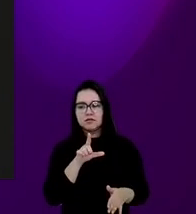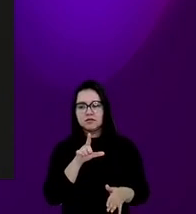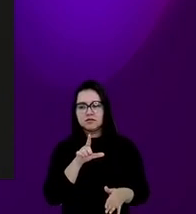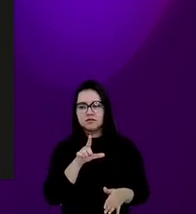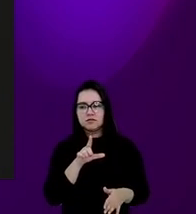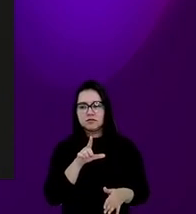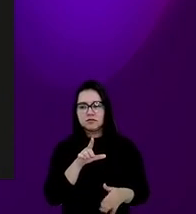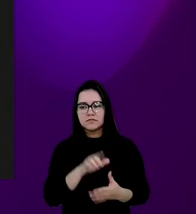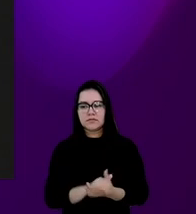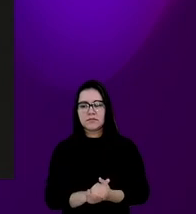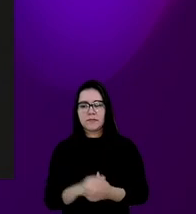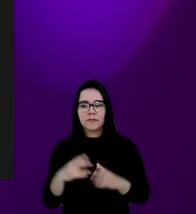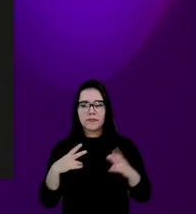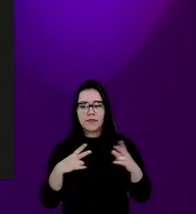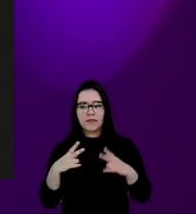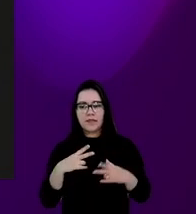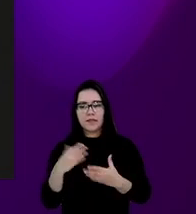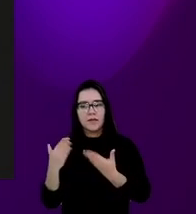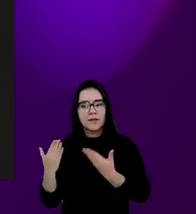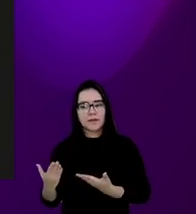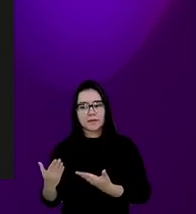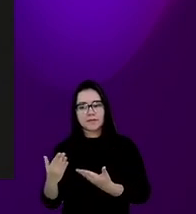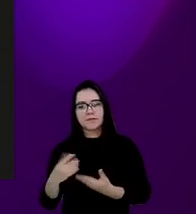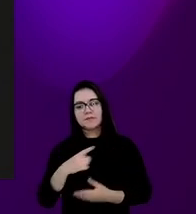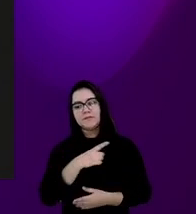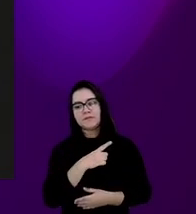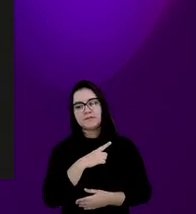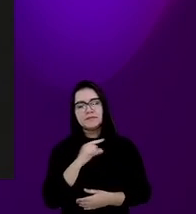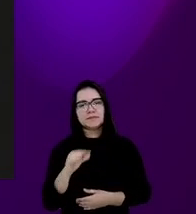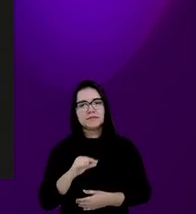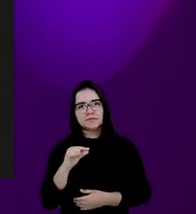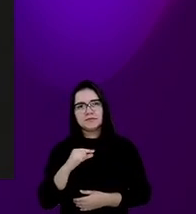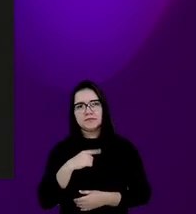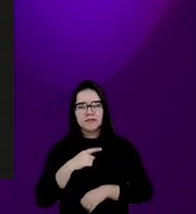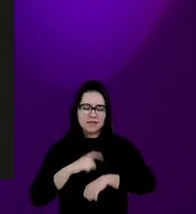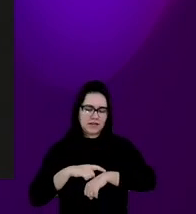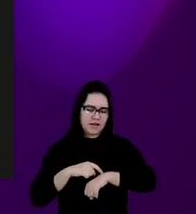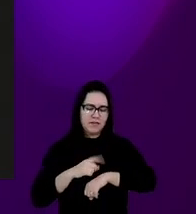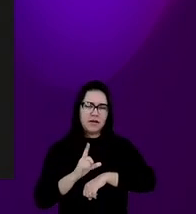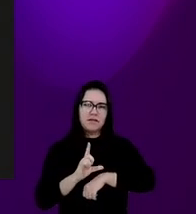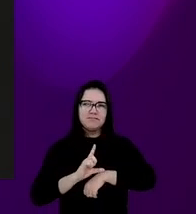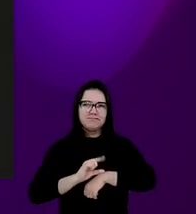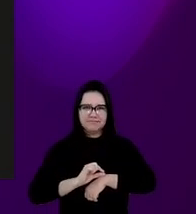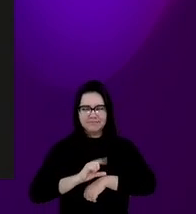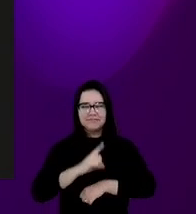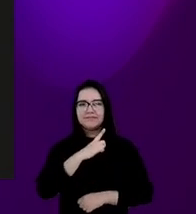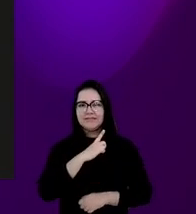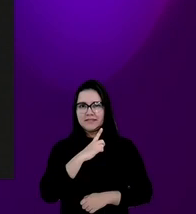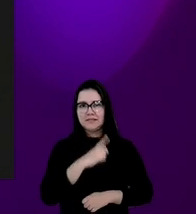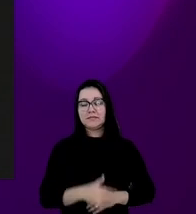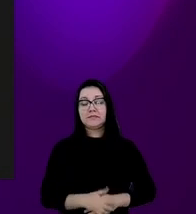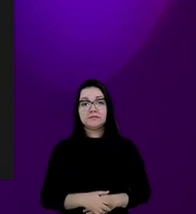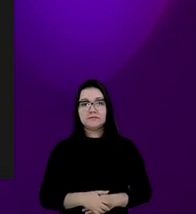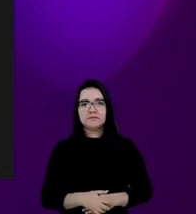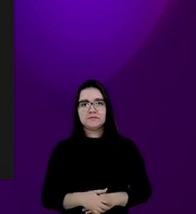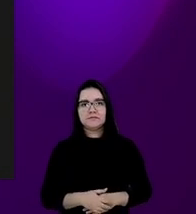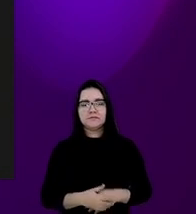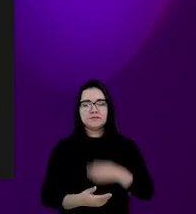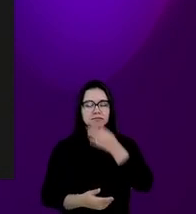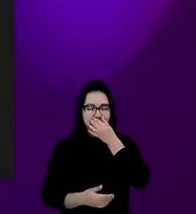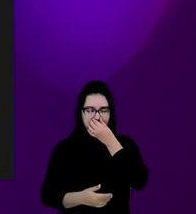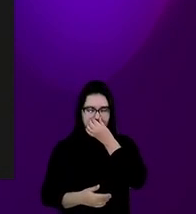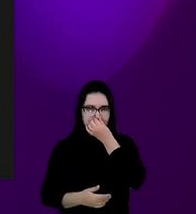off, com os speakers, e como nós temos um tempo muito curto, eu gostaria